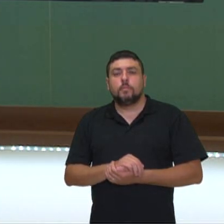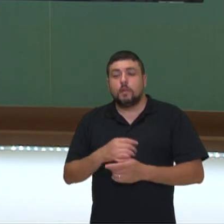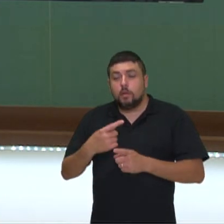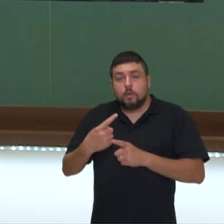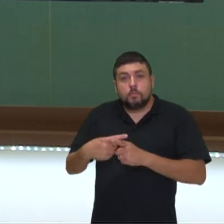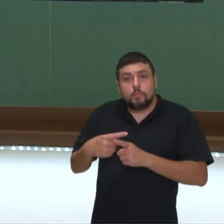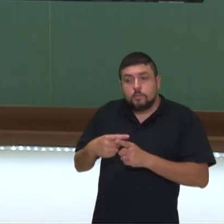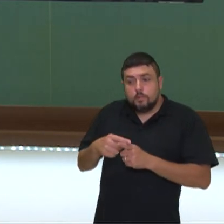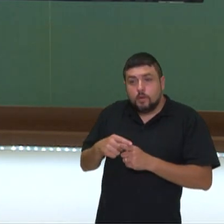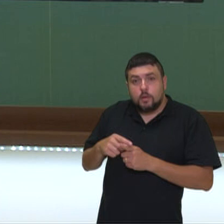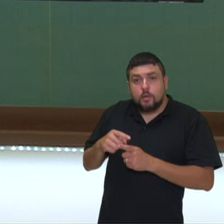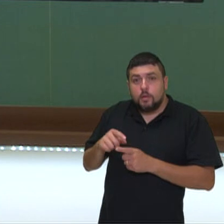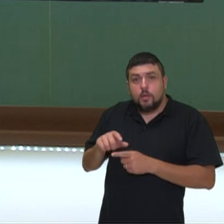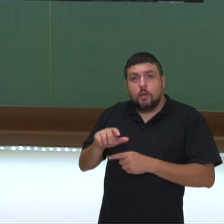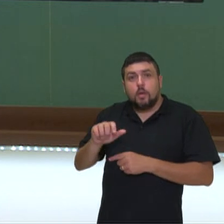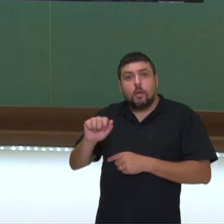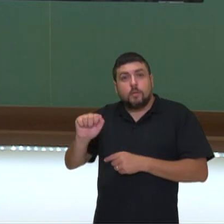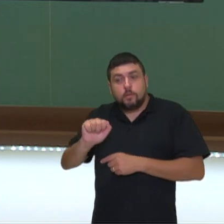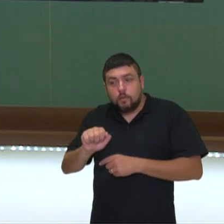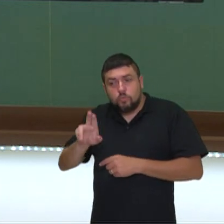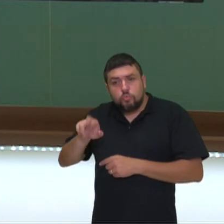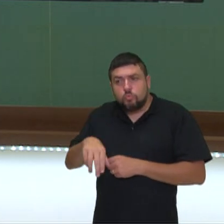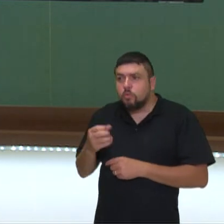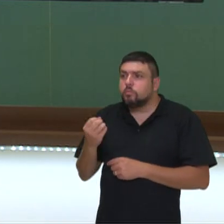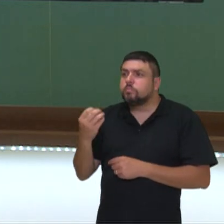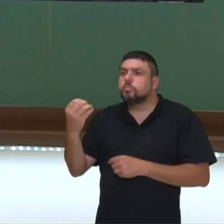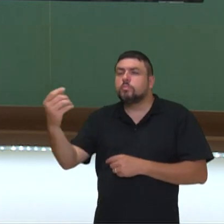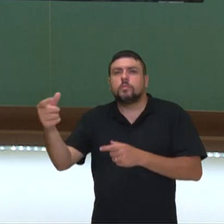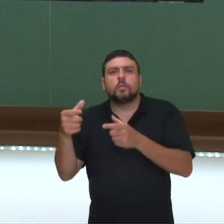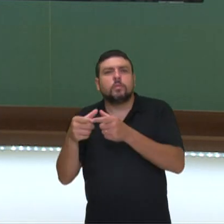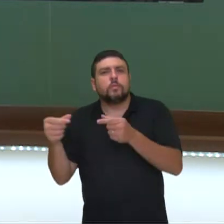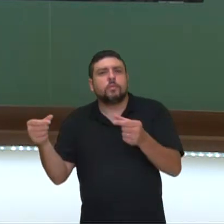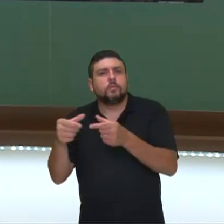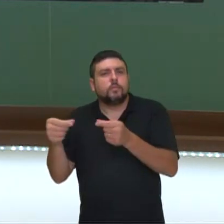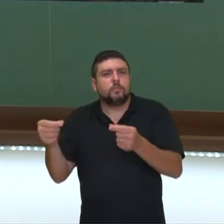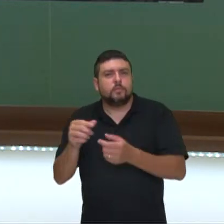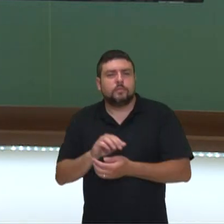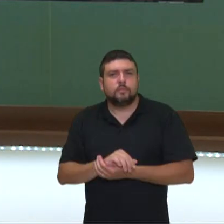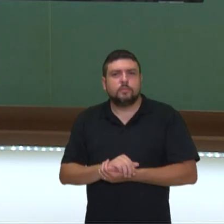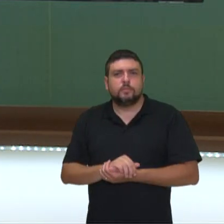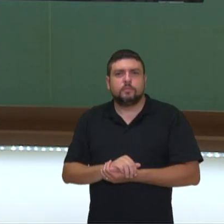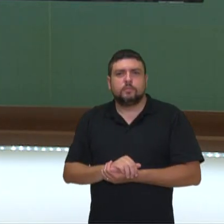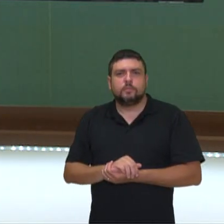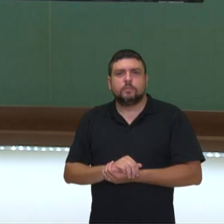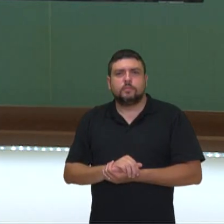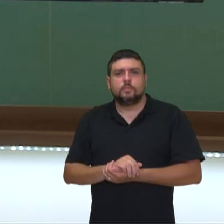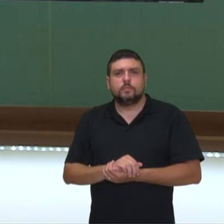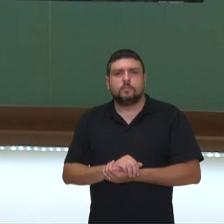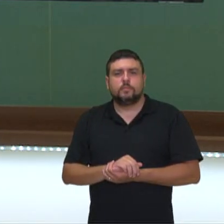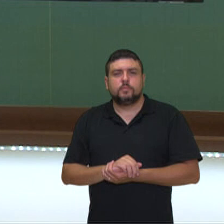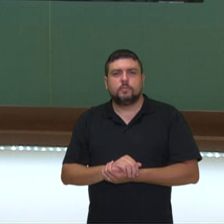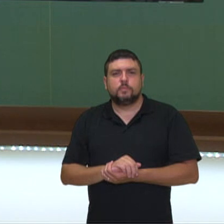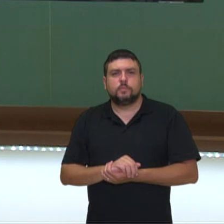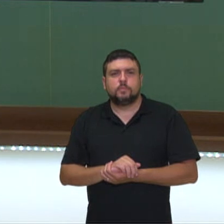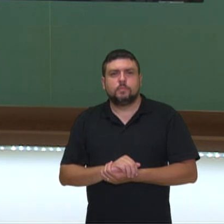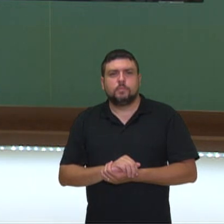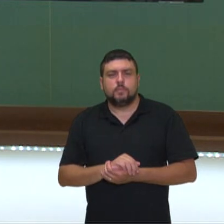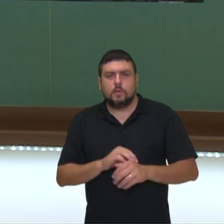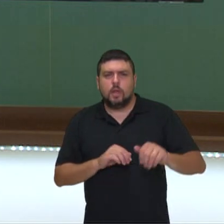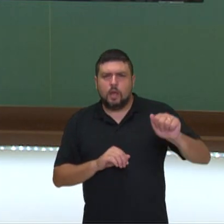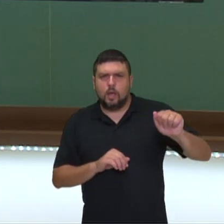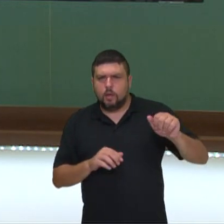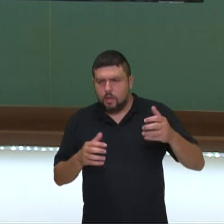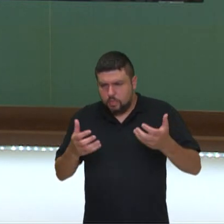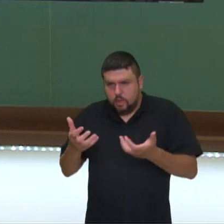Japão, consequentemente ele nunca viajou aquela distância toda. A letra A, Alex queria ser um pescador? Não temos